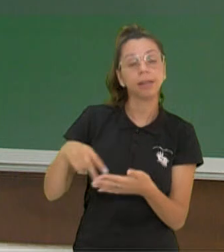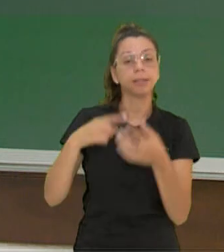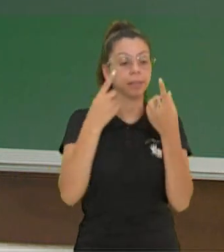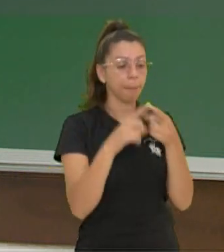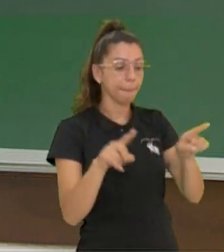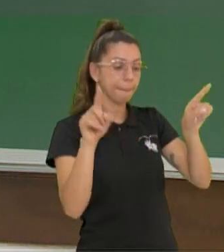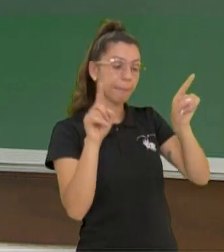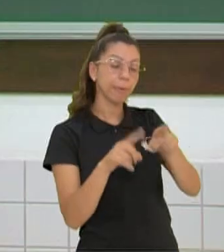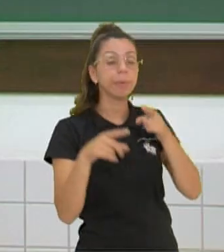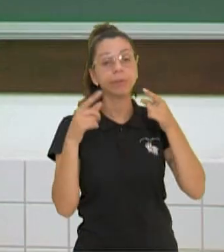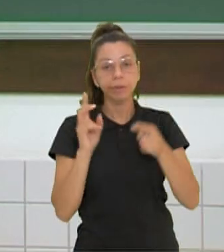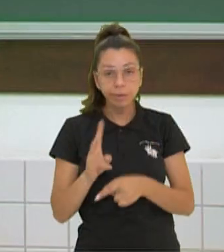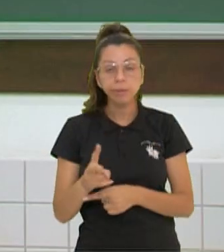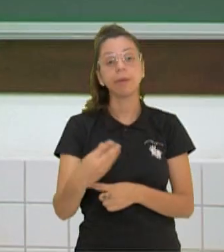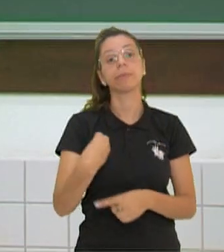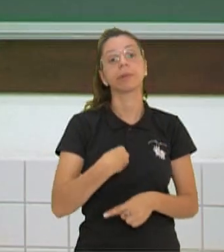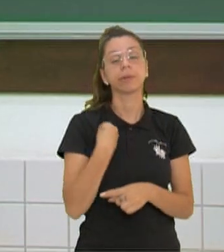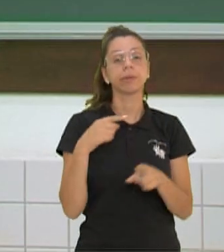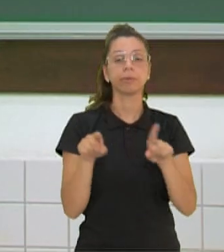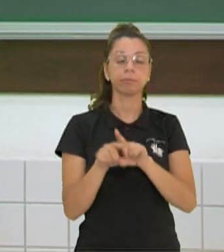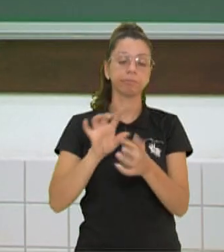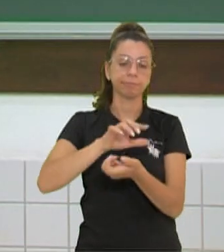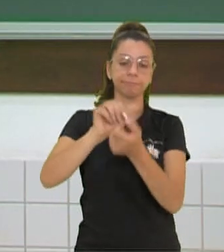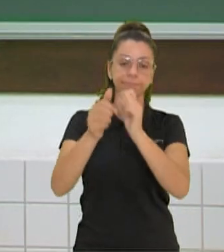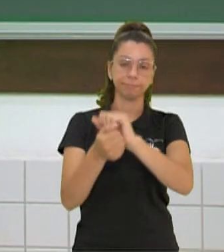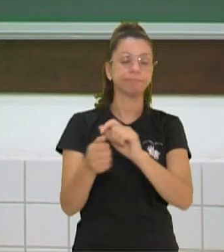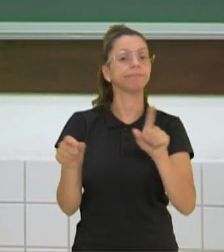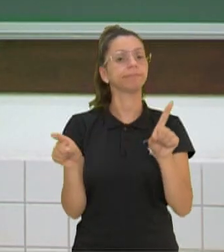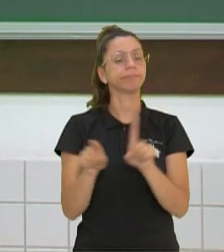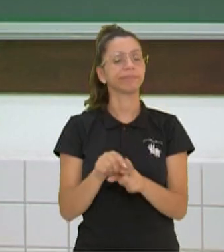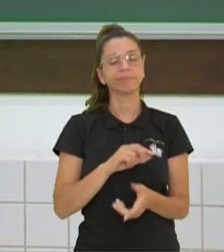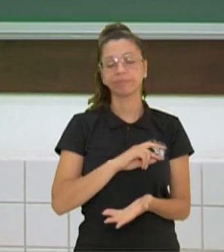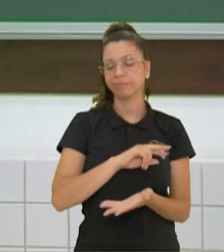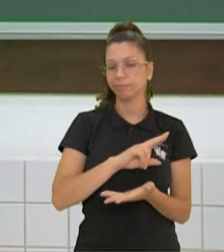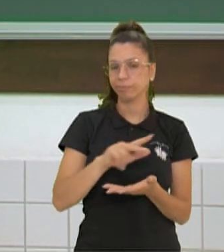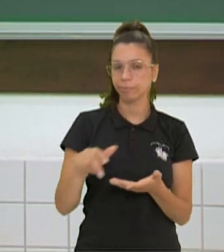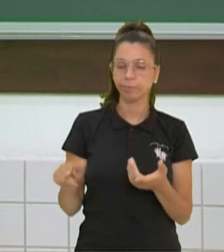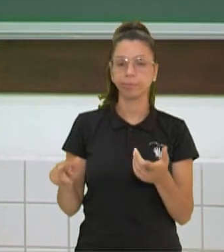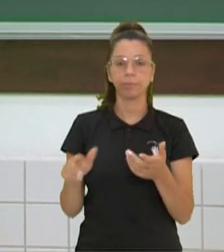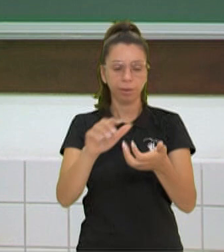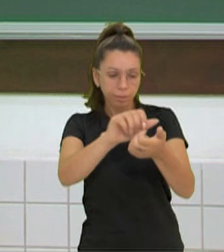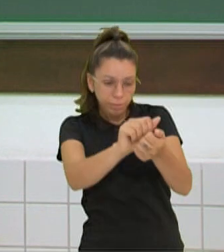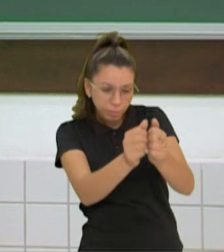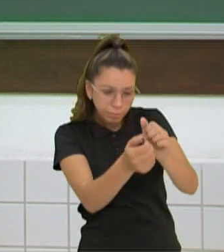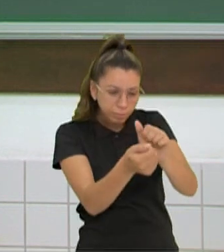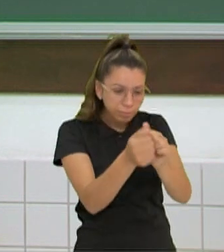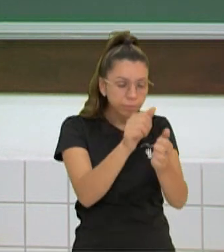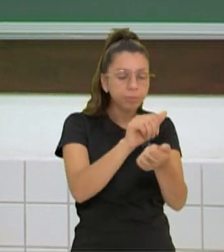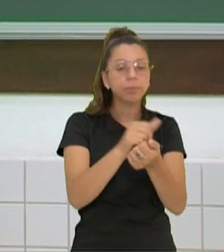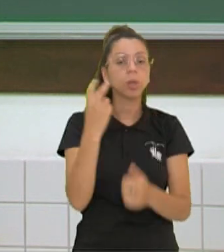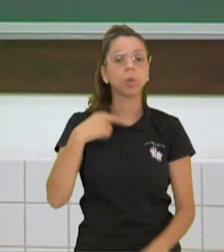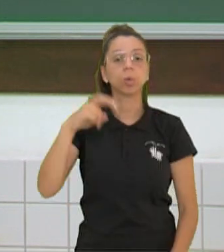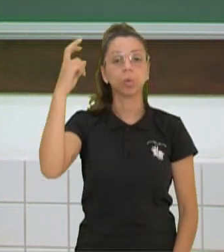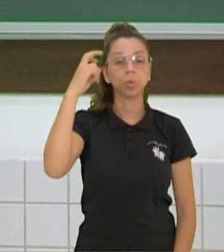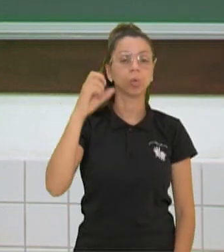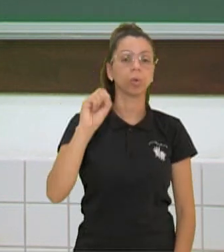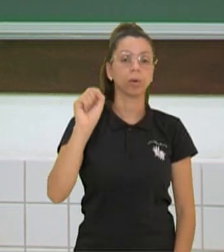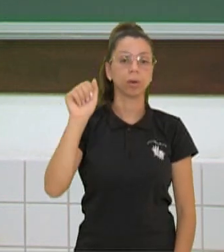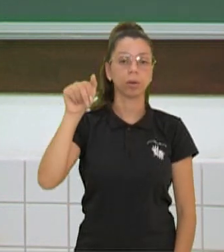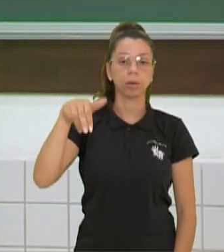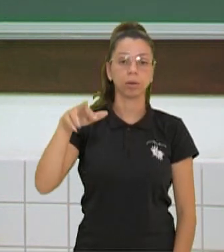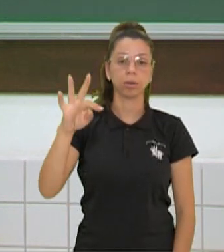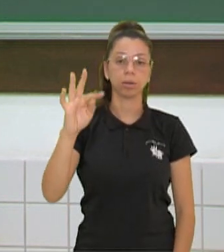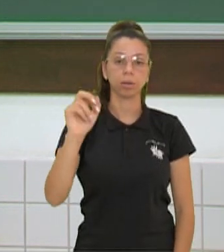música, os artesanatos, né? Então, a gente viu também as cerâmicas da cultura santarém, a gente viu muita